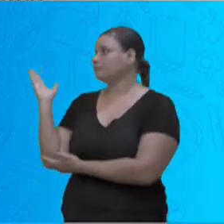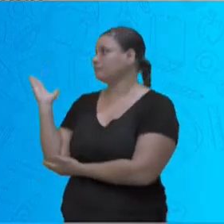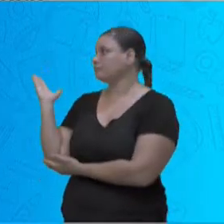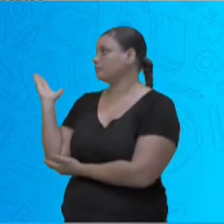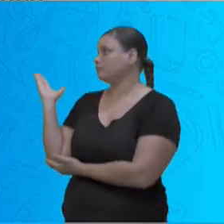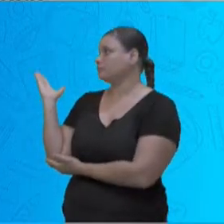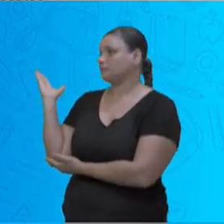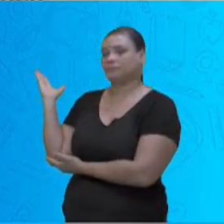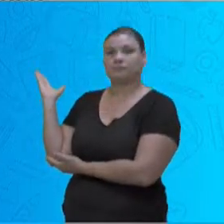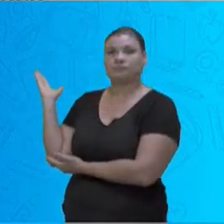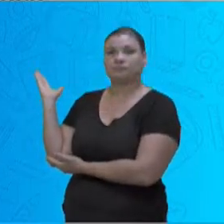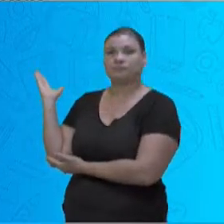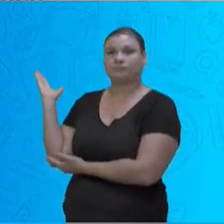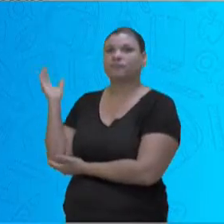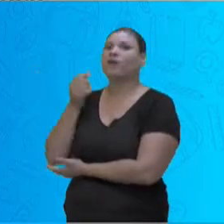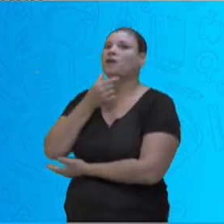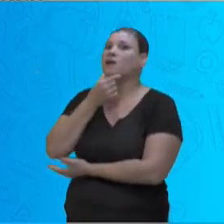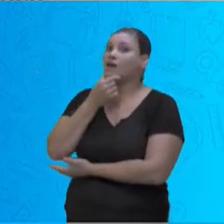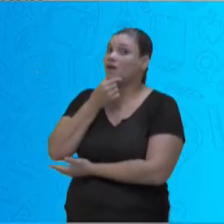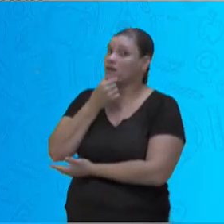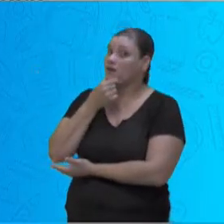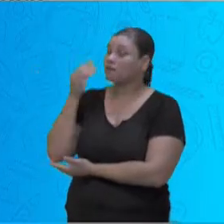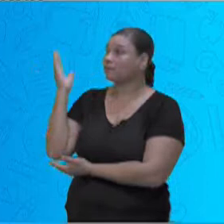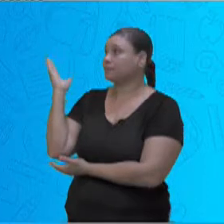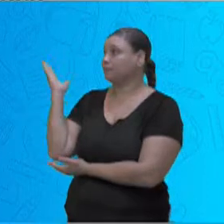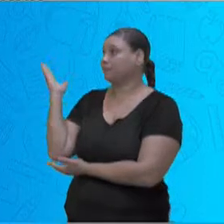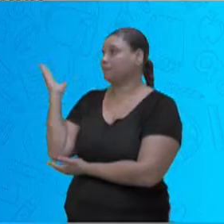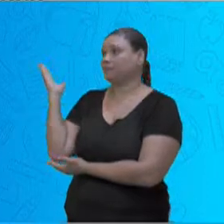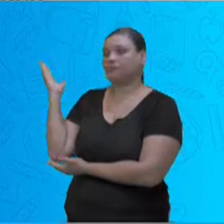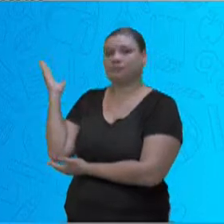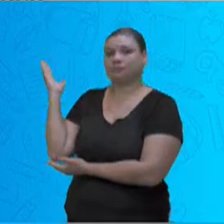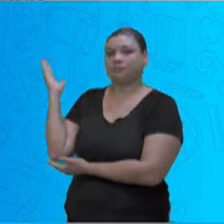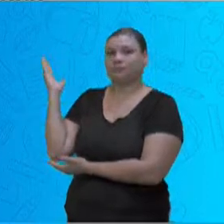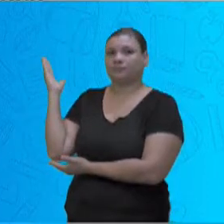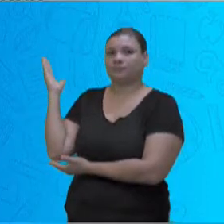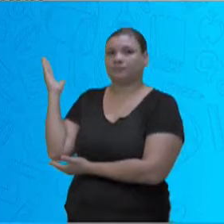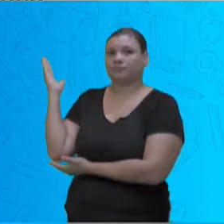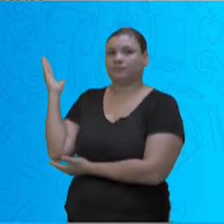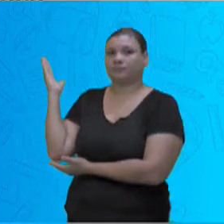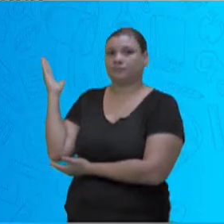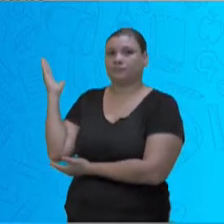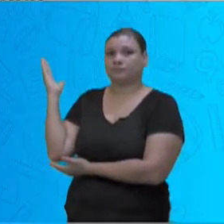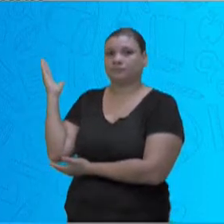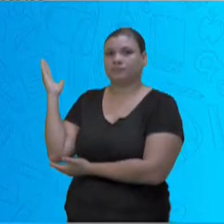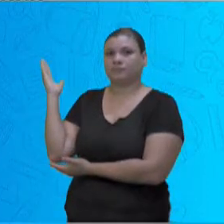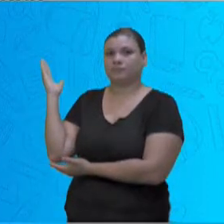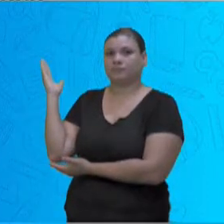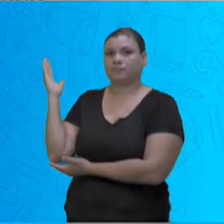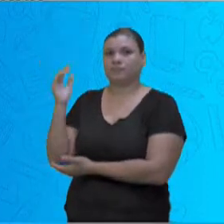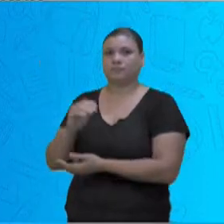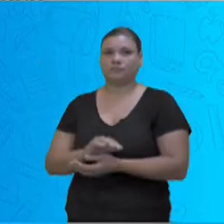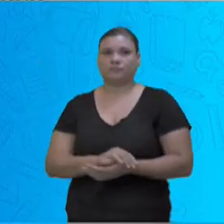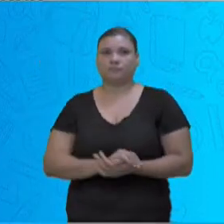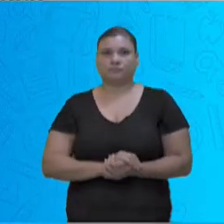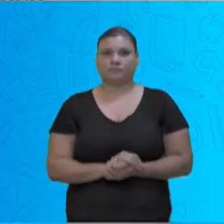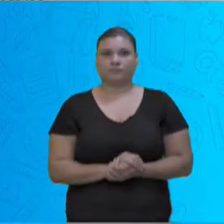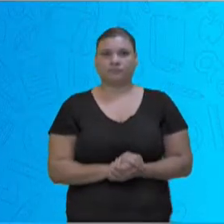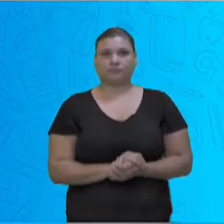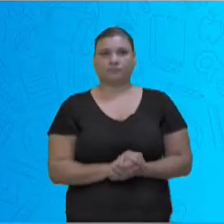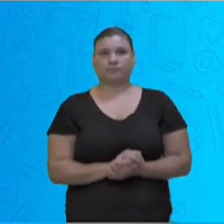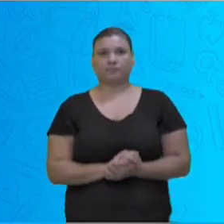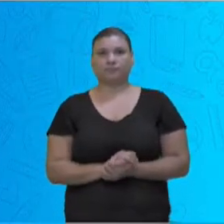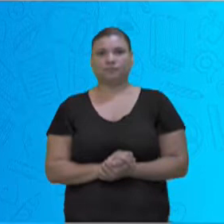it? Are we? Are you? Are they? Então, essa é a interrogativa, que são para